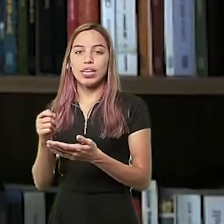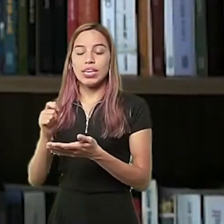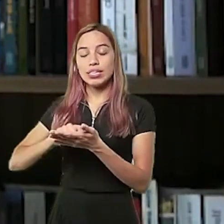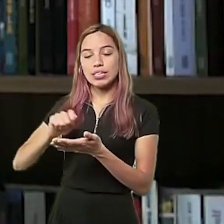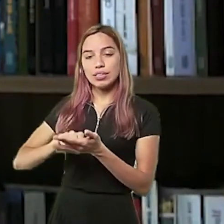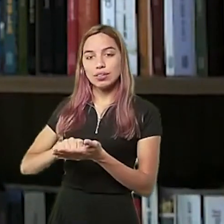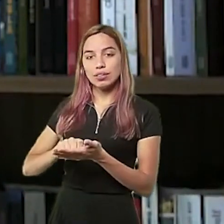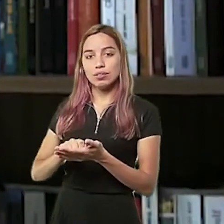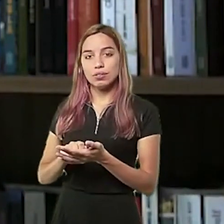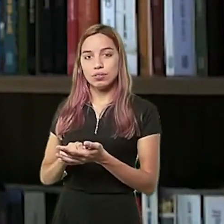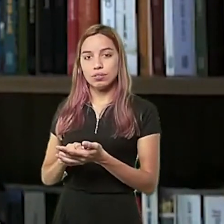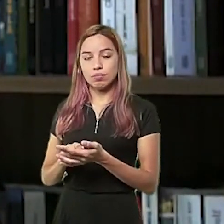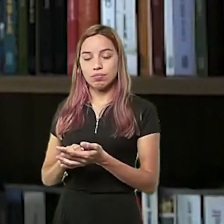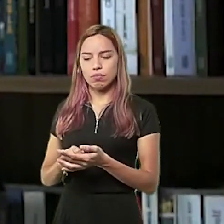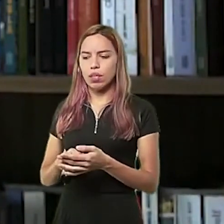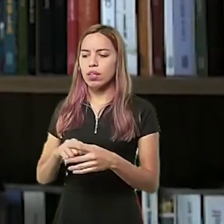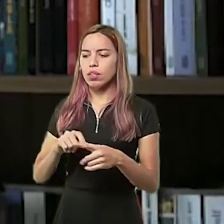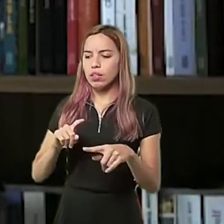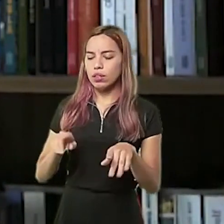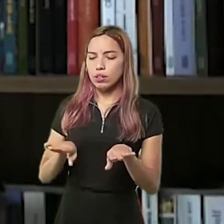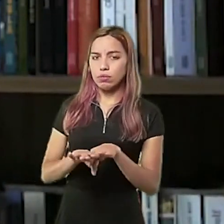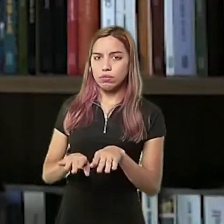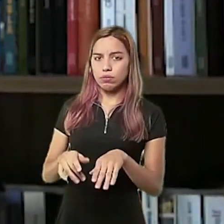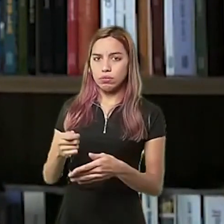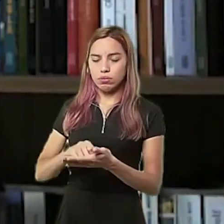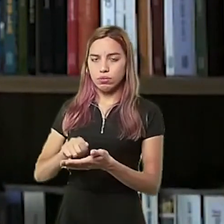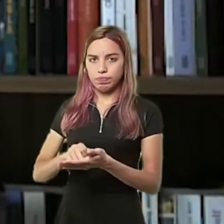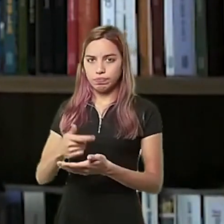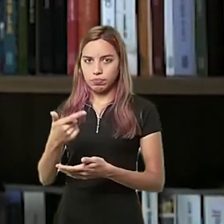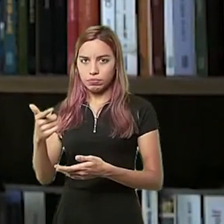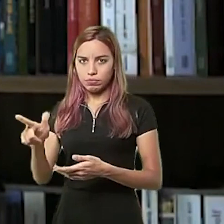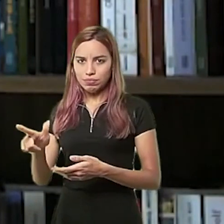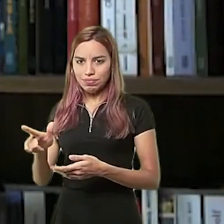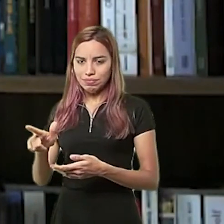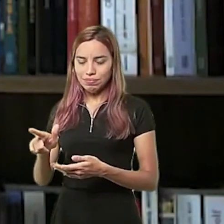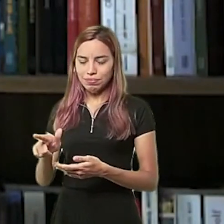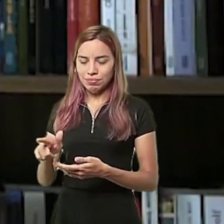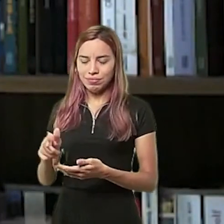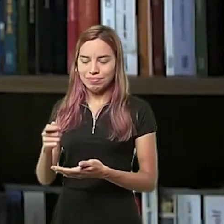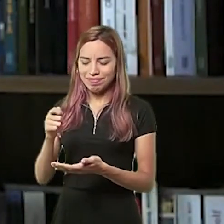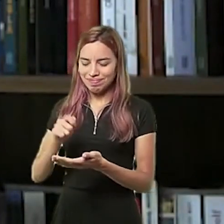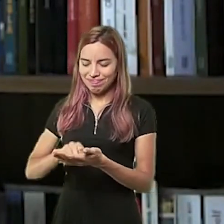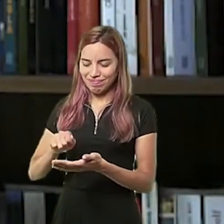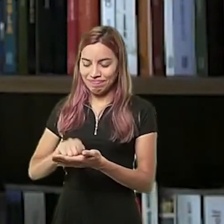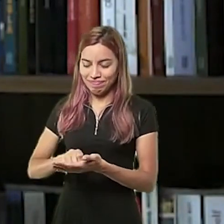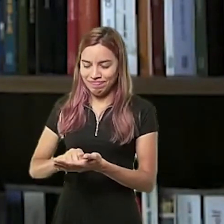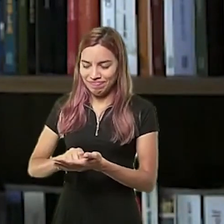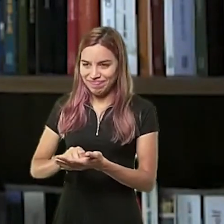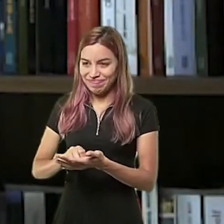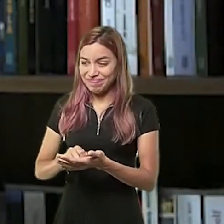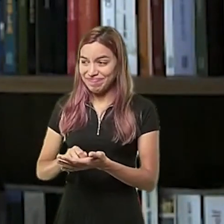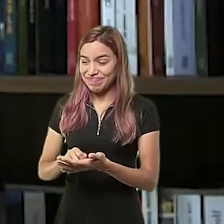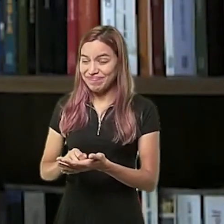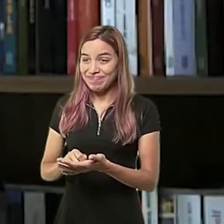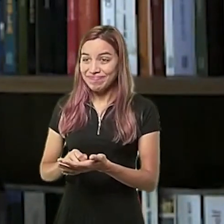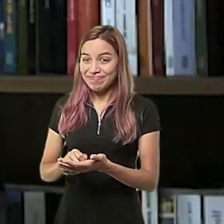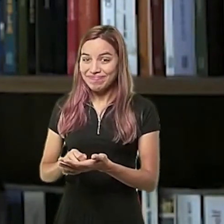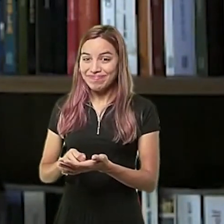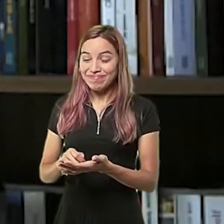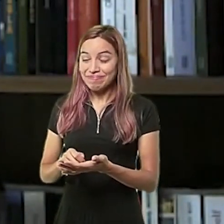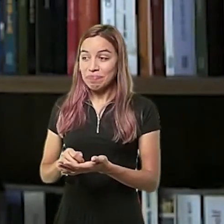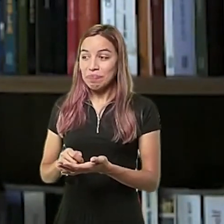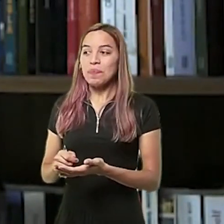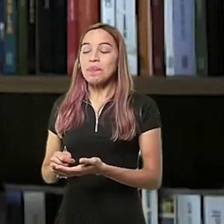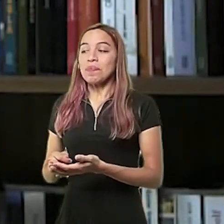coletânea, porque aí foi um trabalho de edição, né, meu com o editor Leandro Sarmates. A gente foi fazendo leitura,